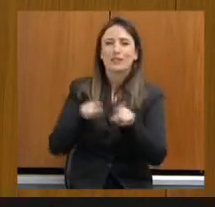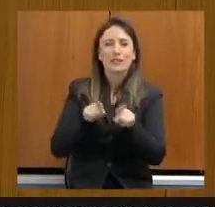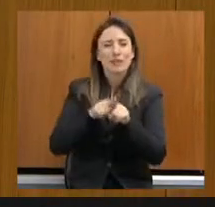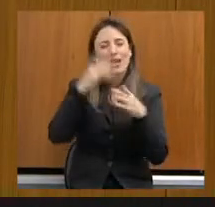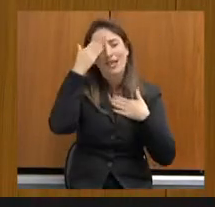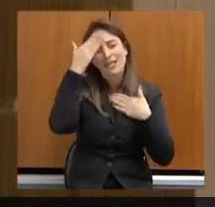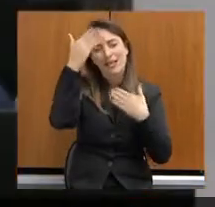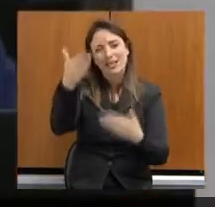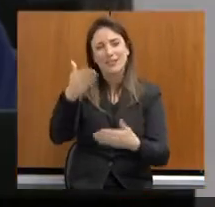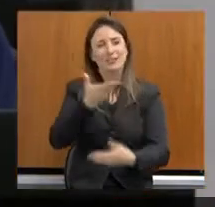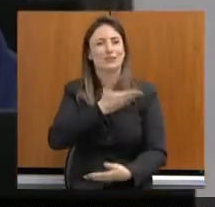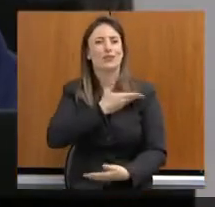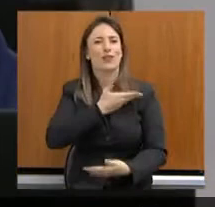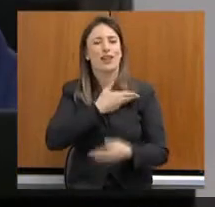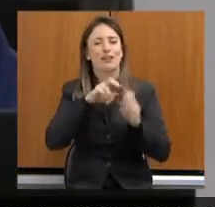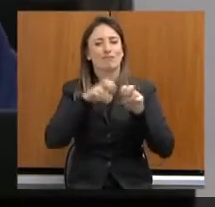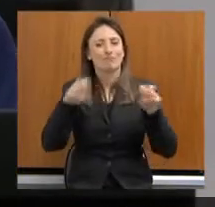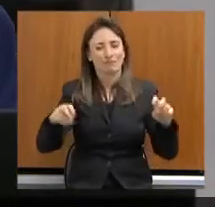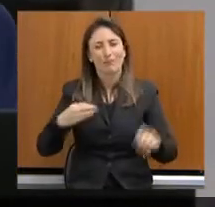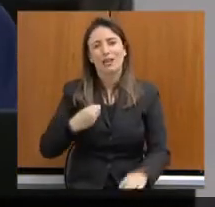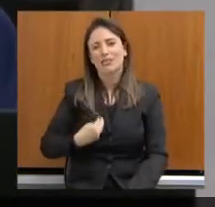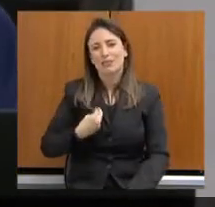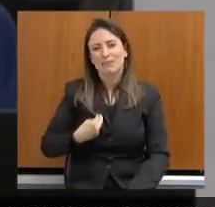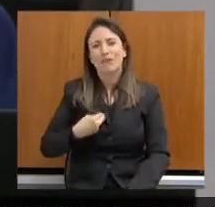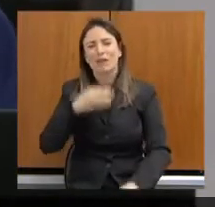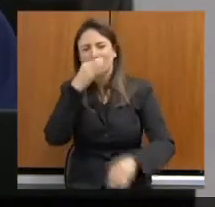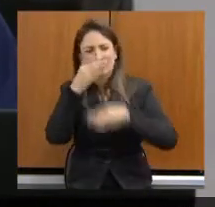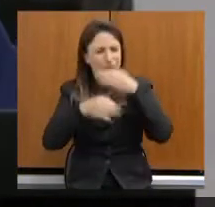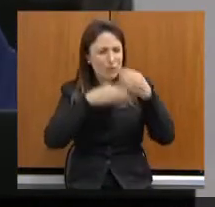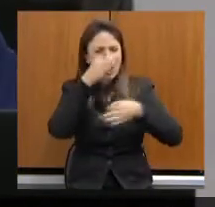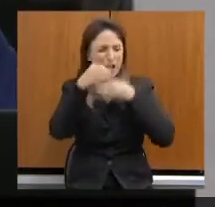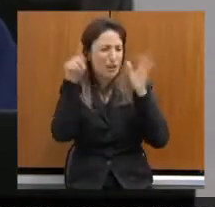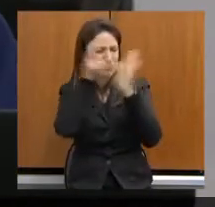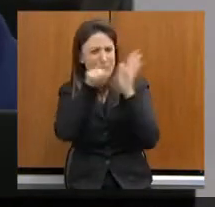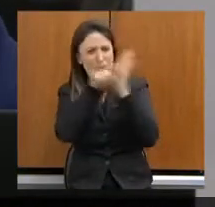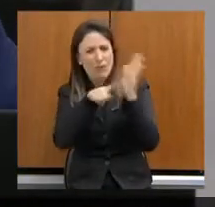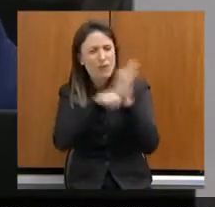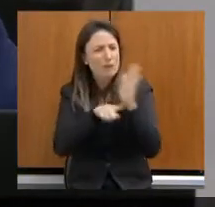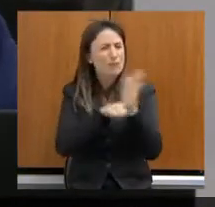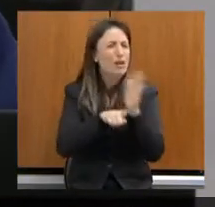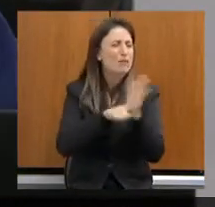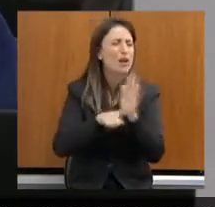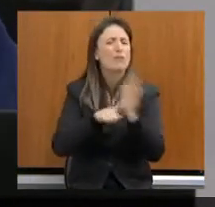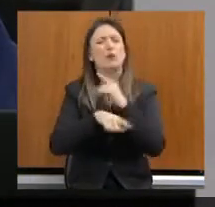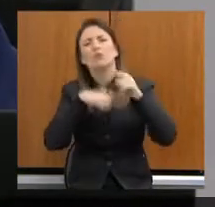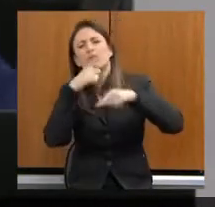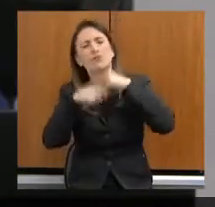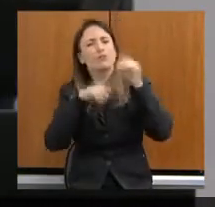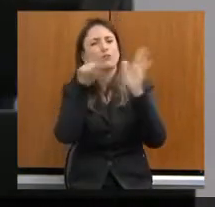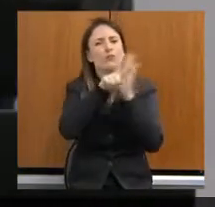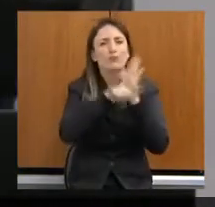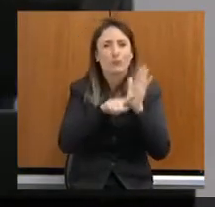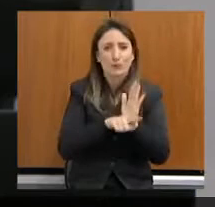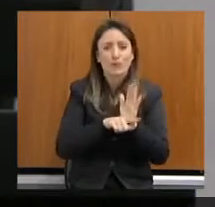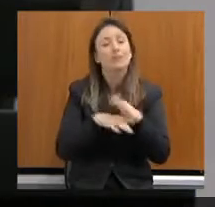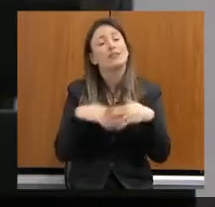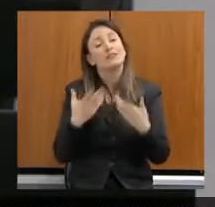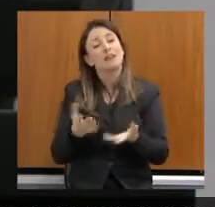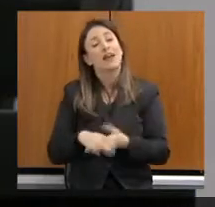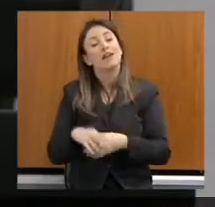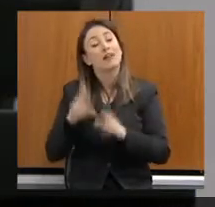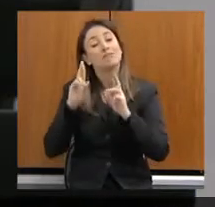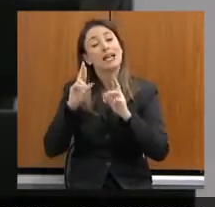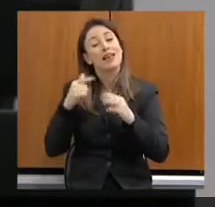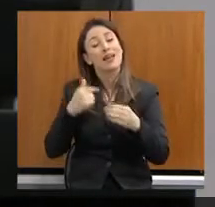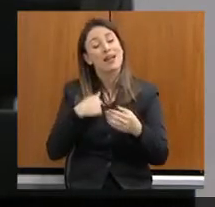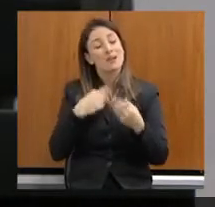aos colegas que participaram que indagaram questionaram as Oi e eu espero ter sido